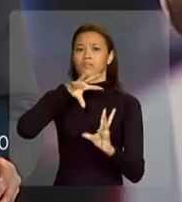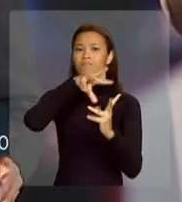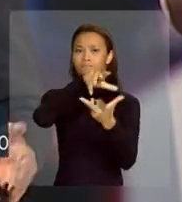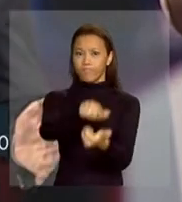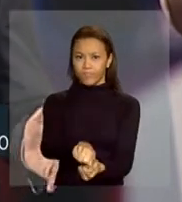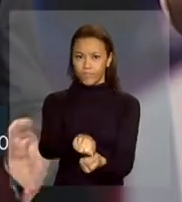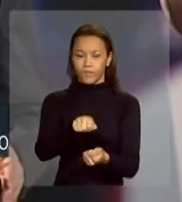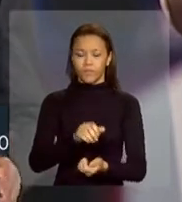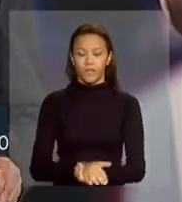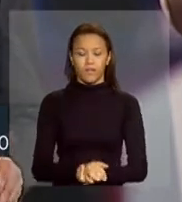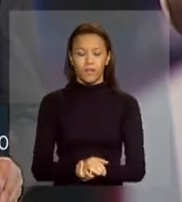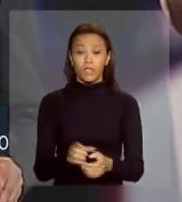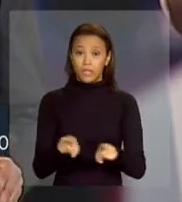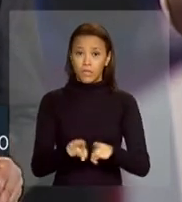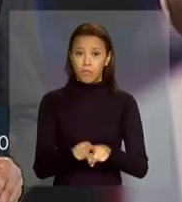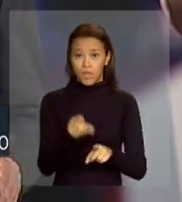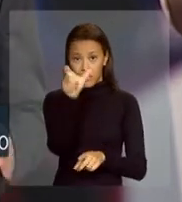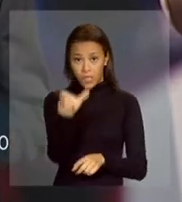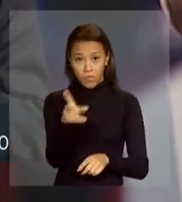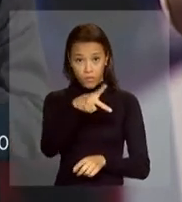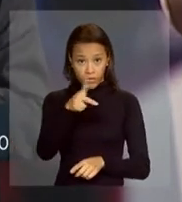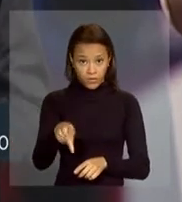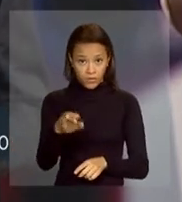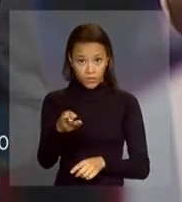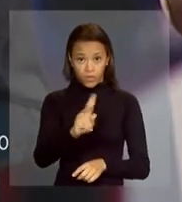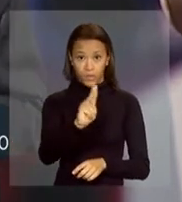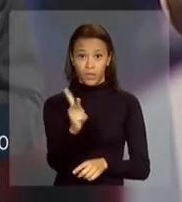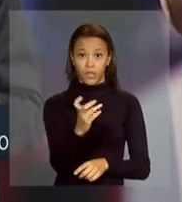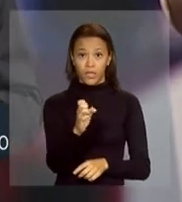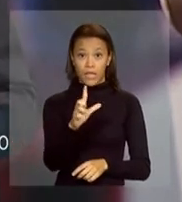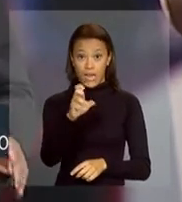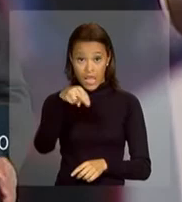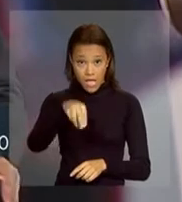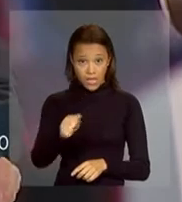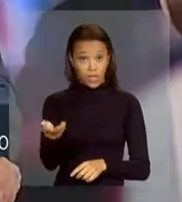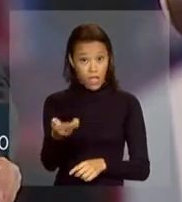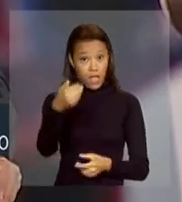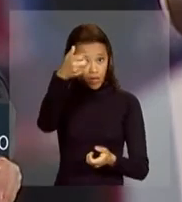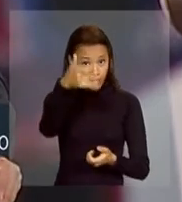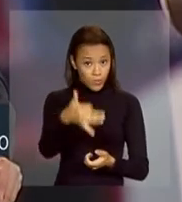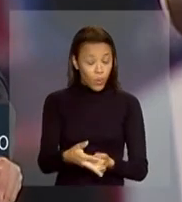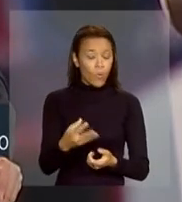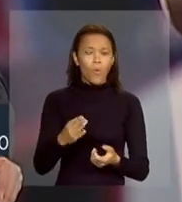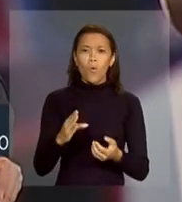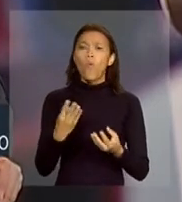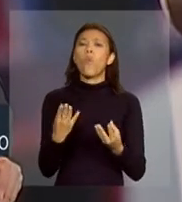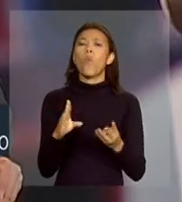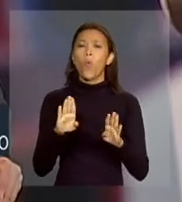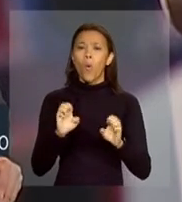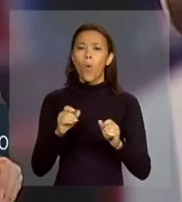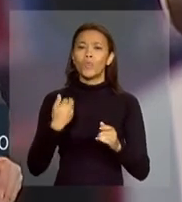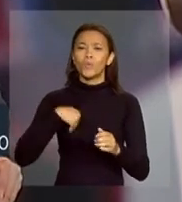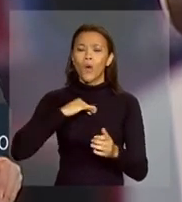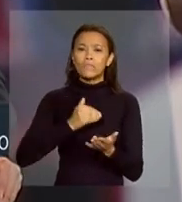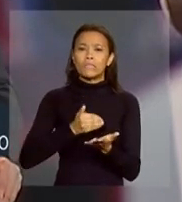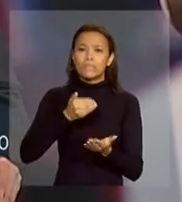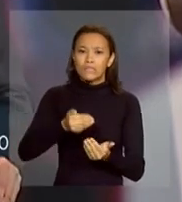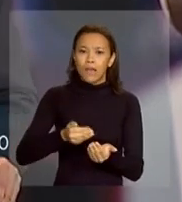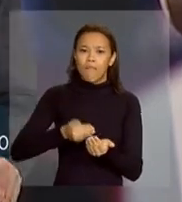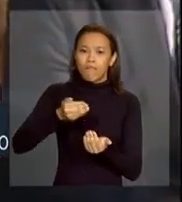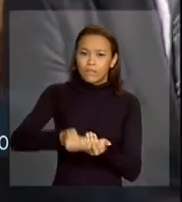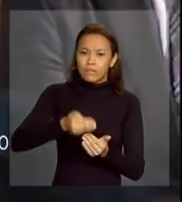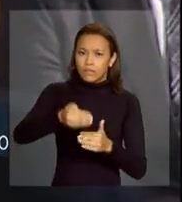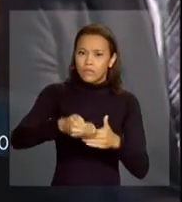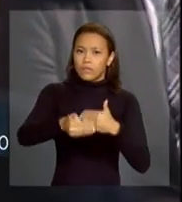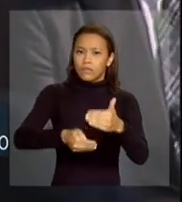a professora linamara battistella detalhe o aqui quanto os avanços esse centro vai